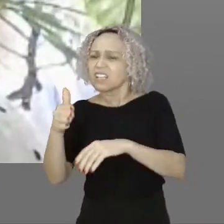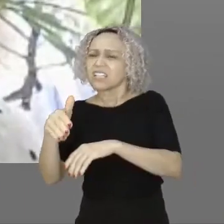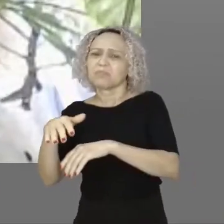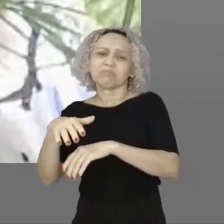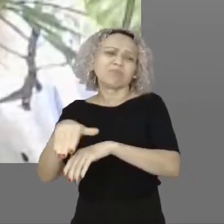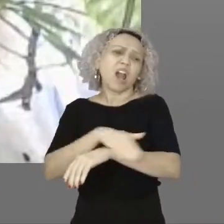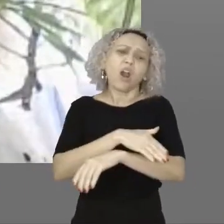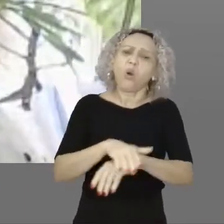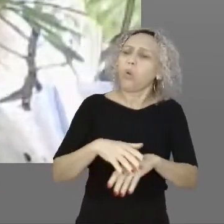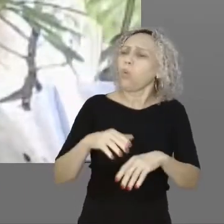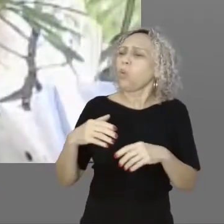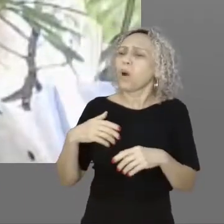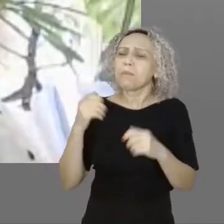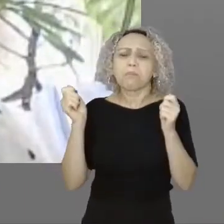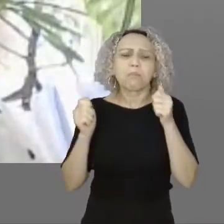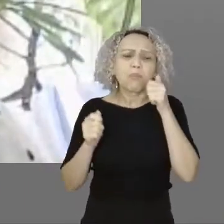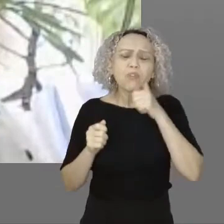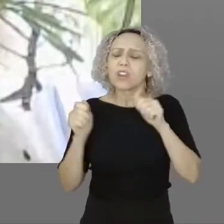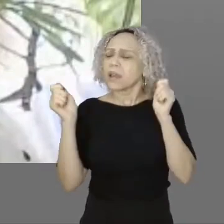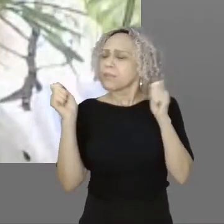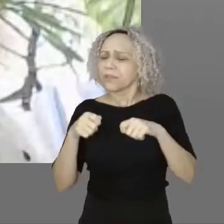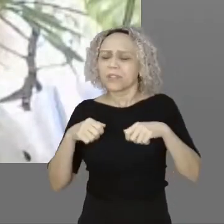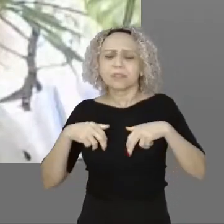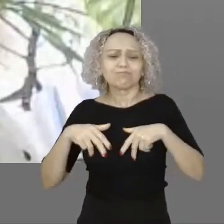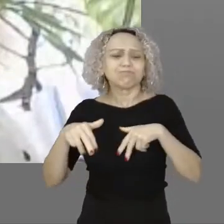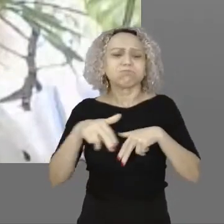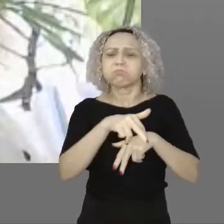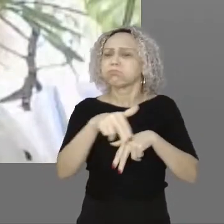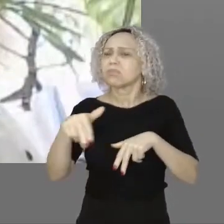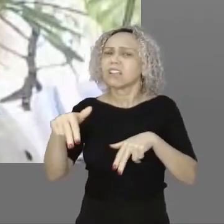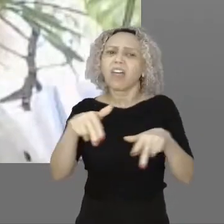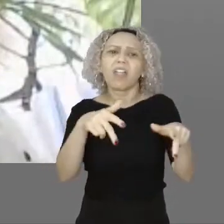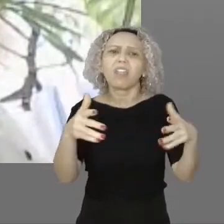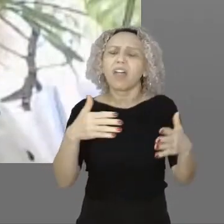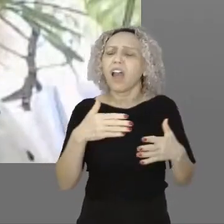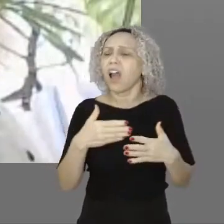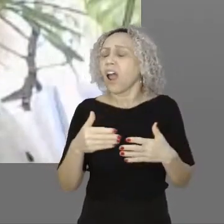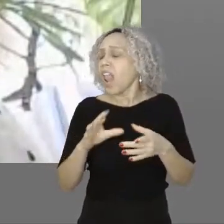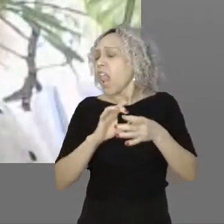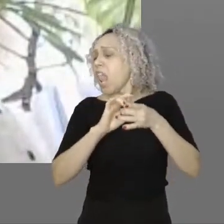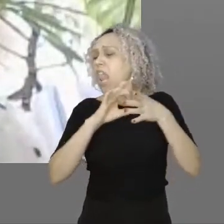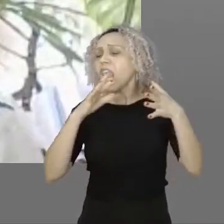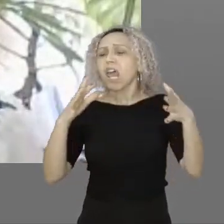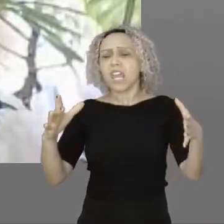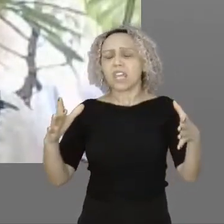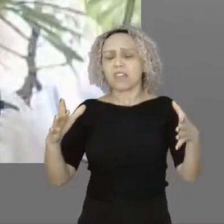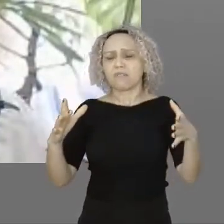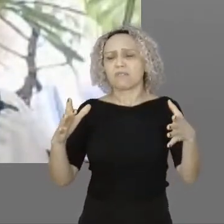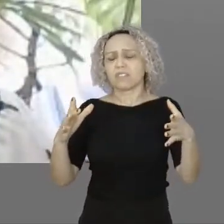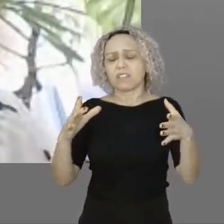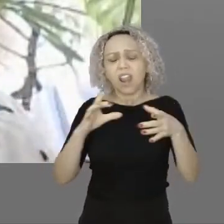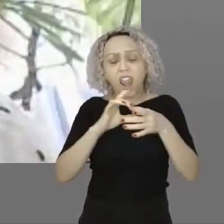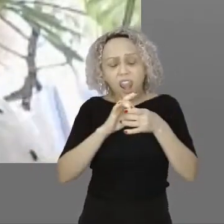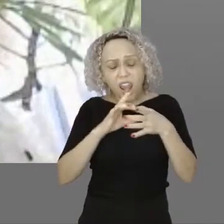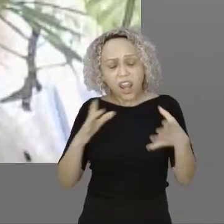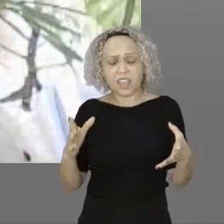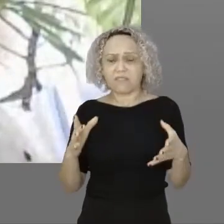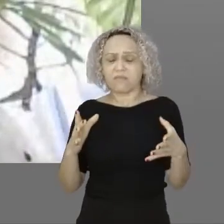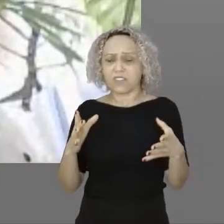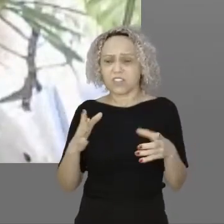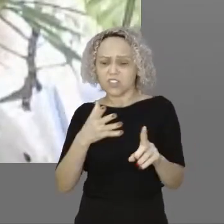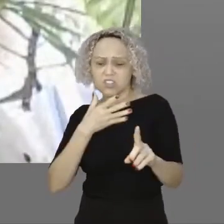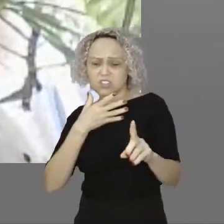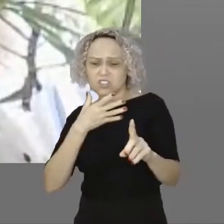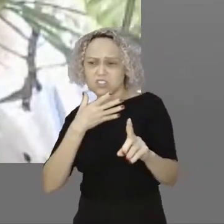forma de violência. E uma forma que ultimamente tem se agravado, entre outras tantas, né?